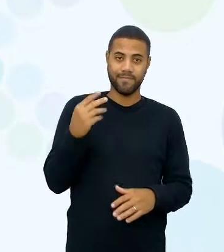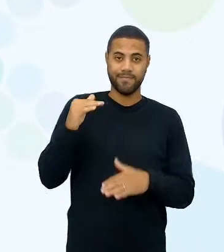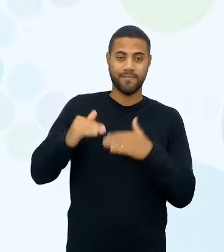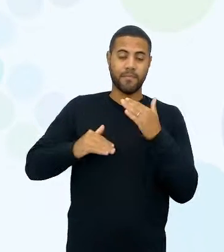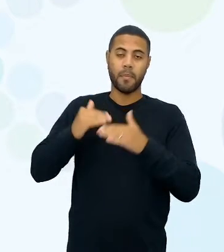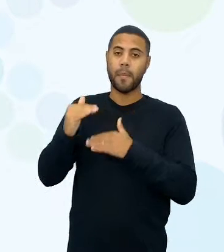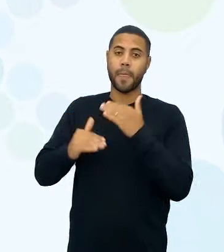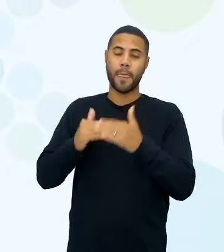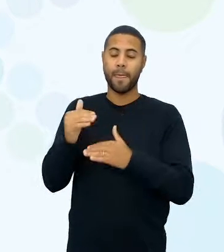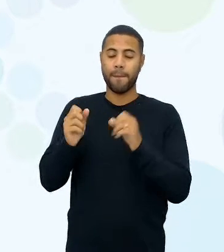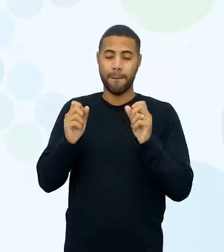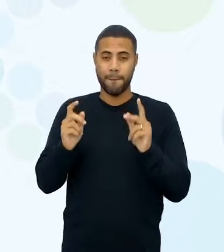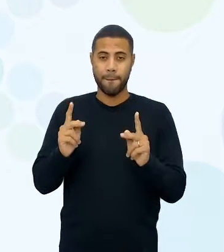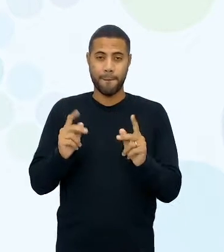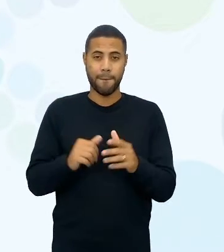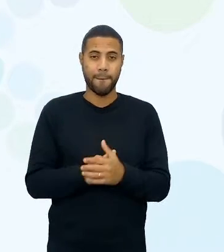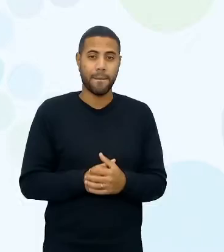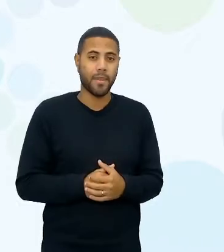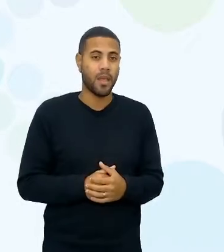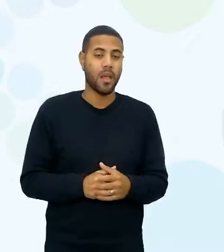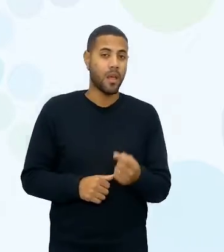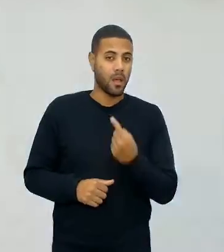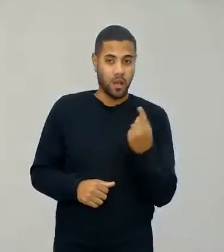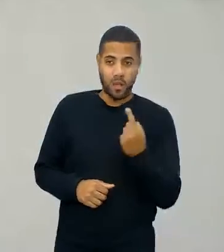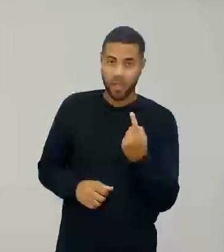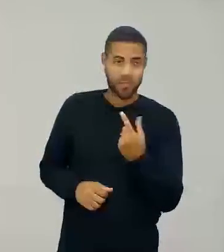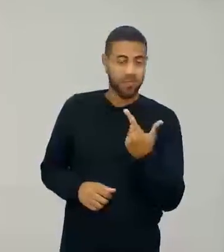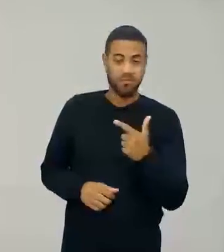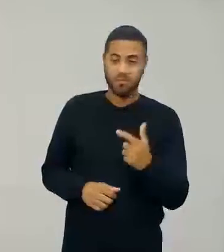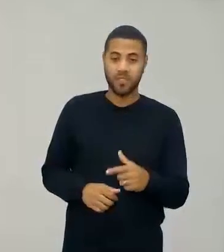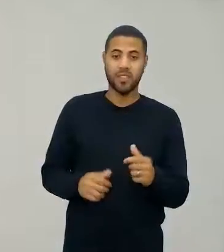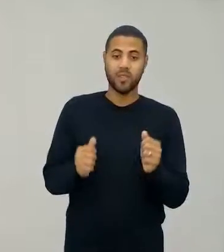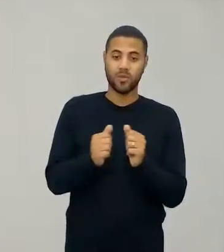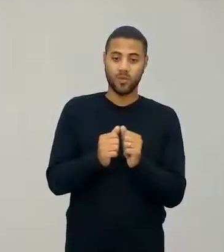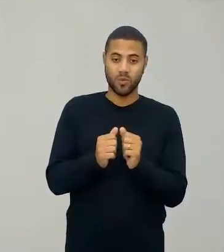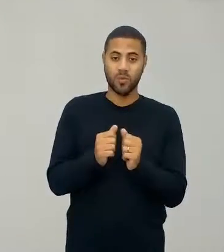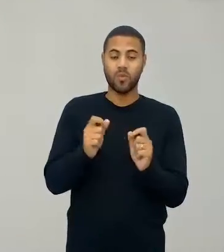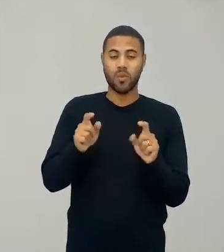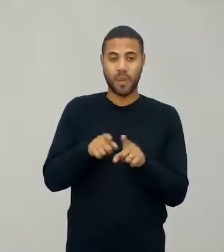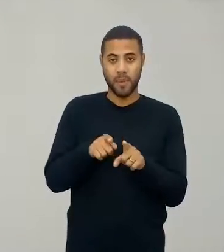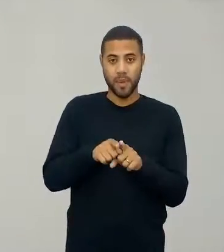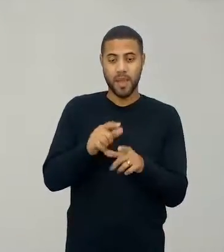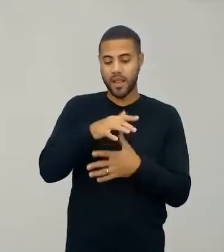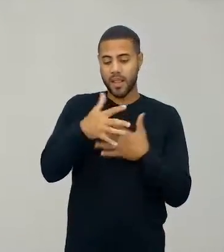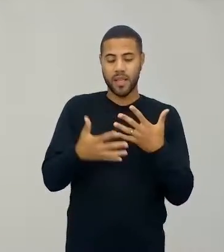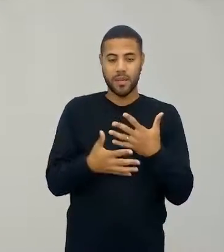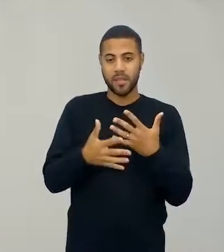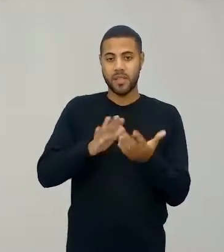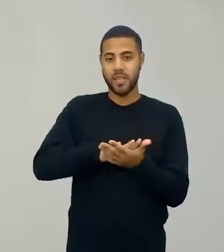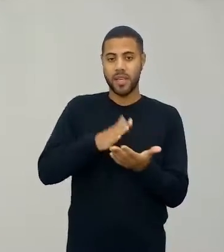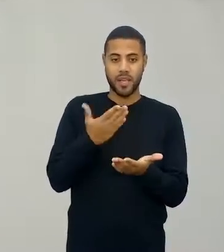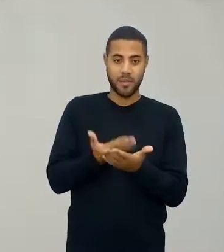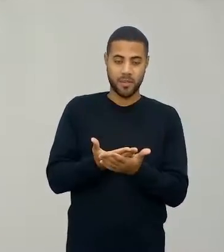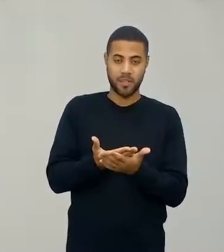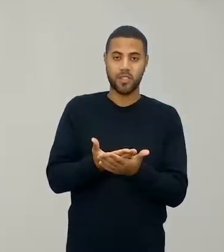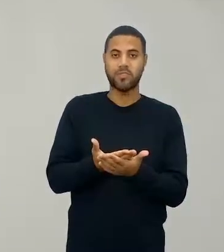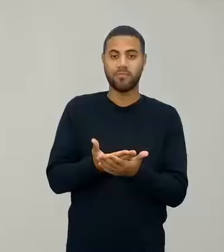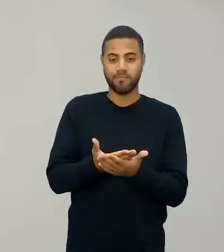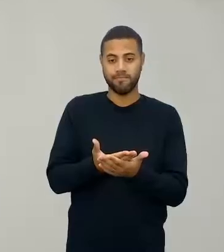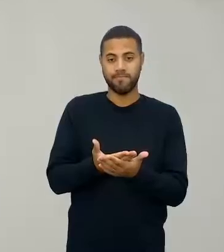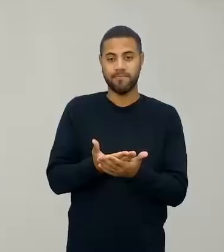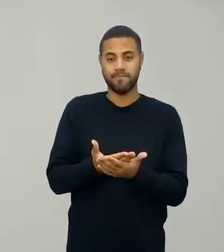desenvolvimento, tá? Só que eu não estou sozinha, comigo aqui está o pessoal de Libras, os intérpretes de